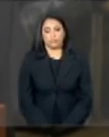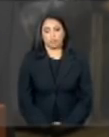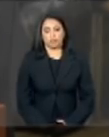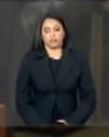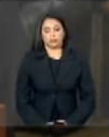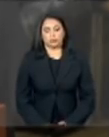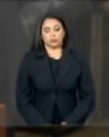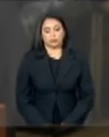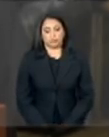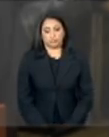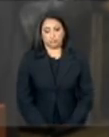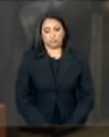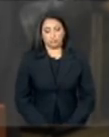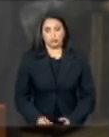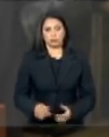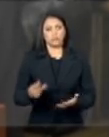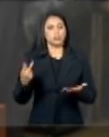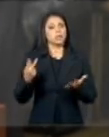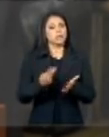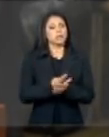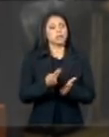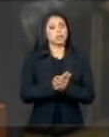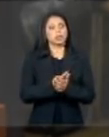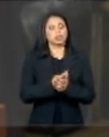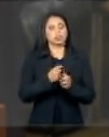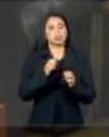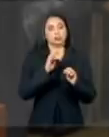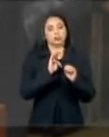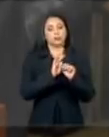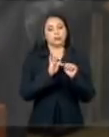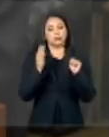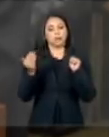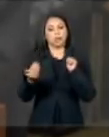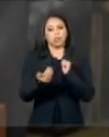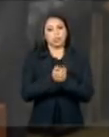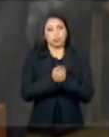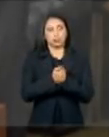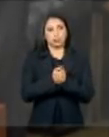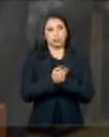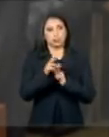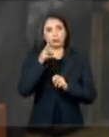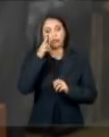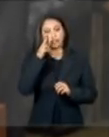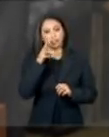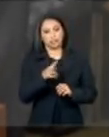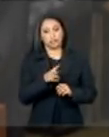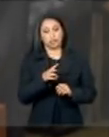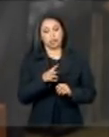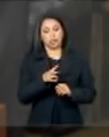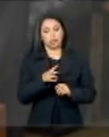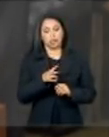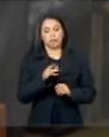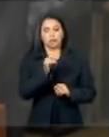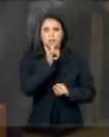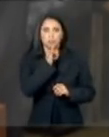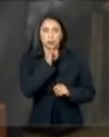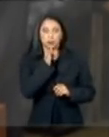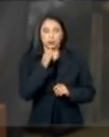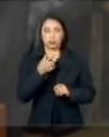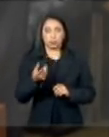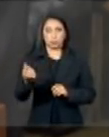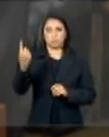supremo tribunal federal em decisões reiteradas mas vou citar aqui um exemplo assim histórico a